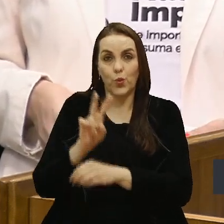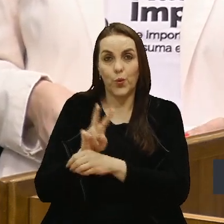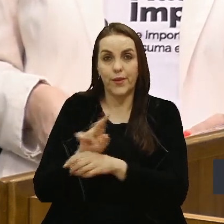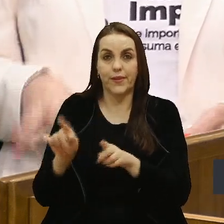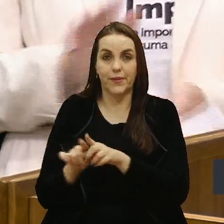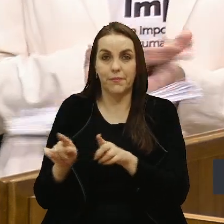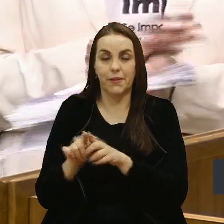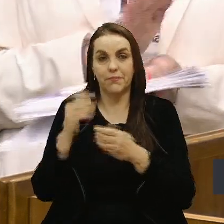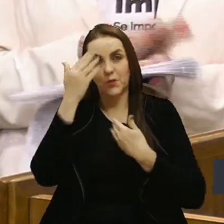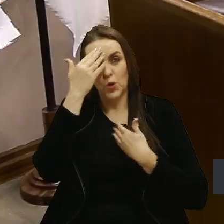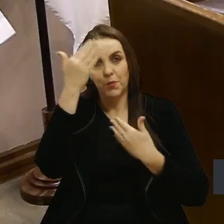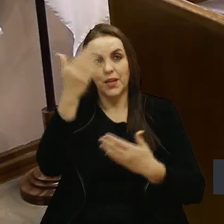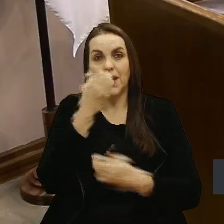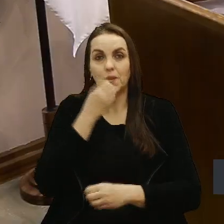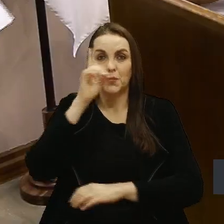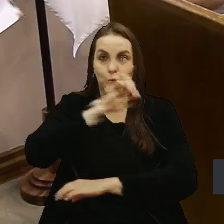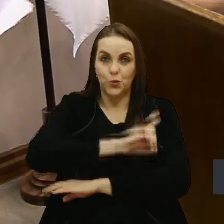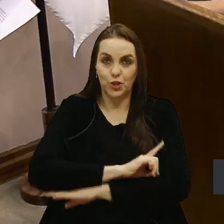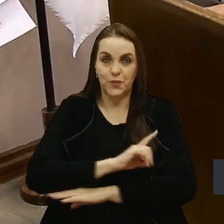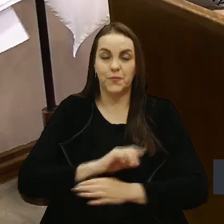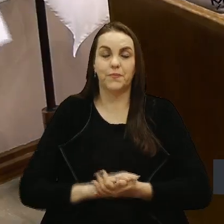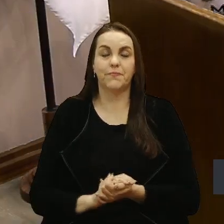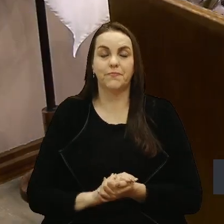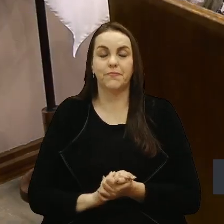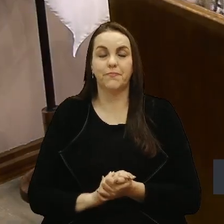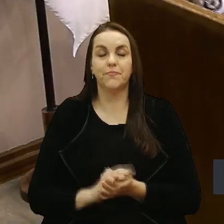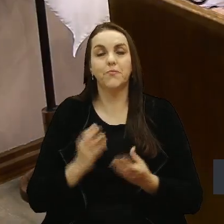bom dia. Muito obrigado.